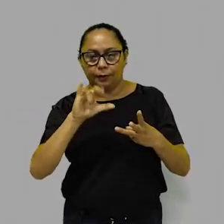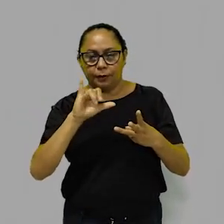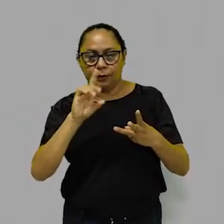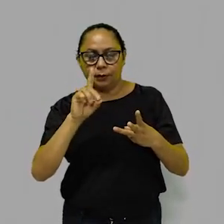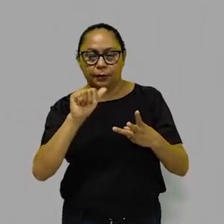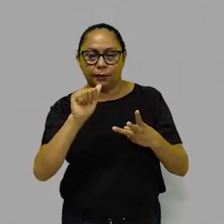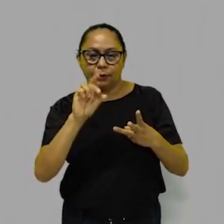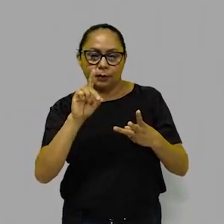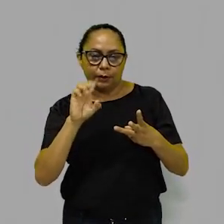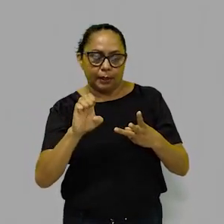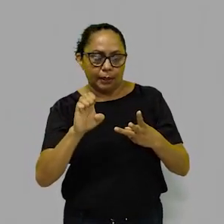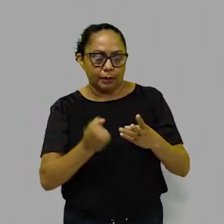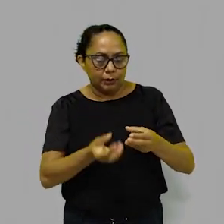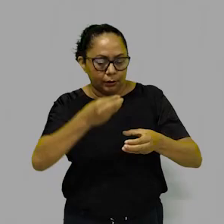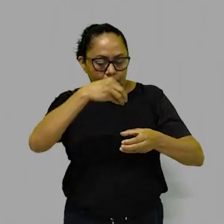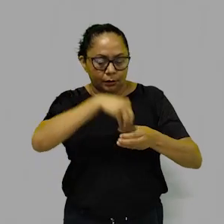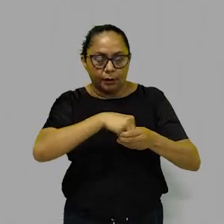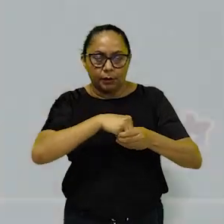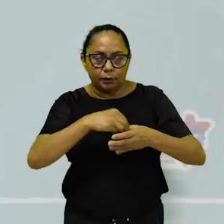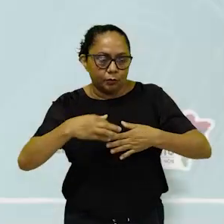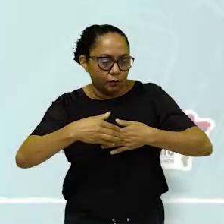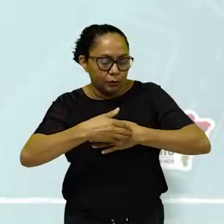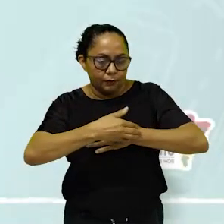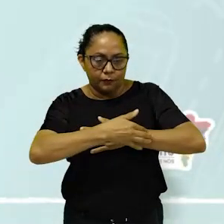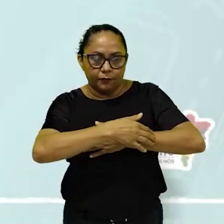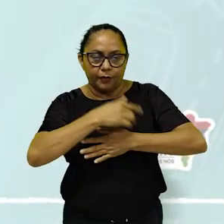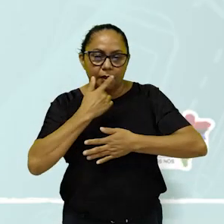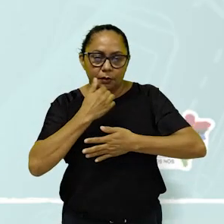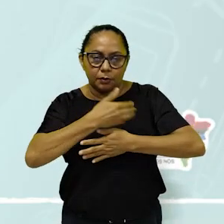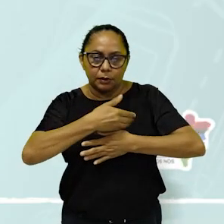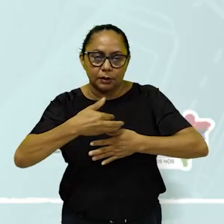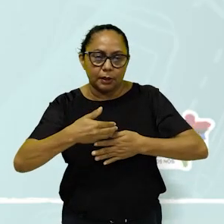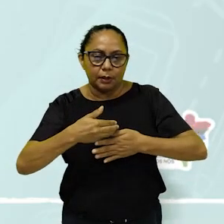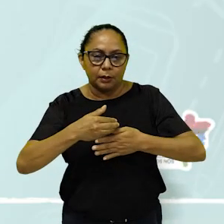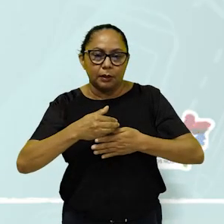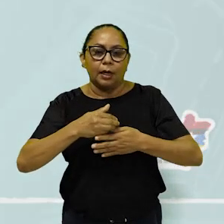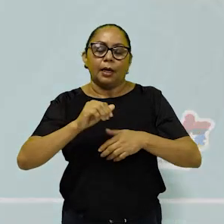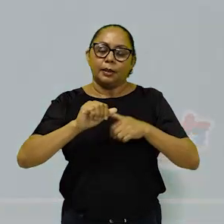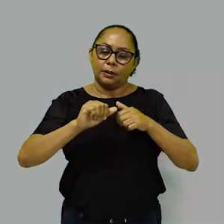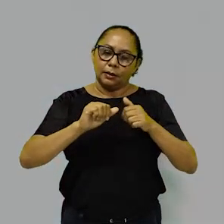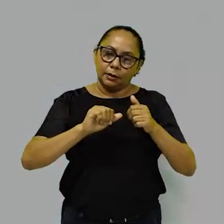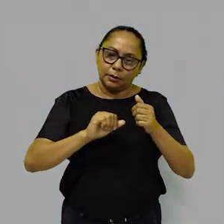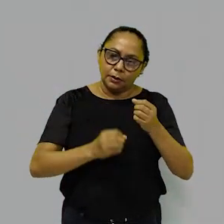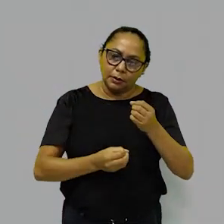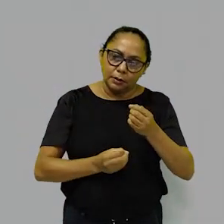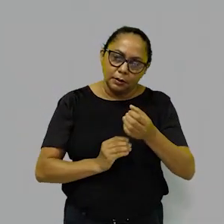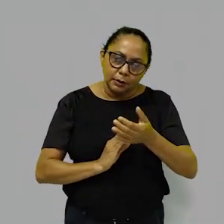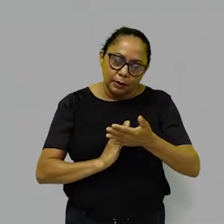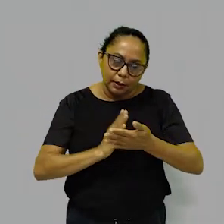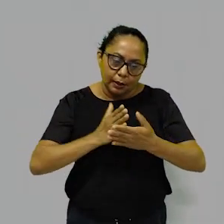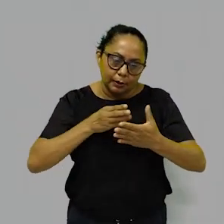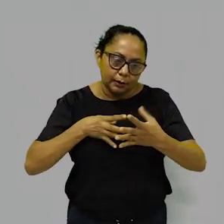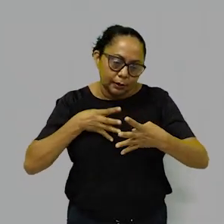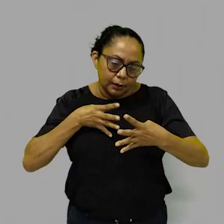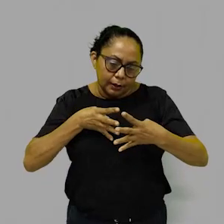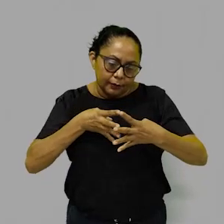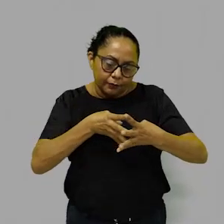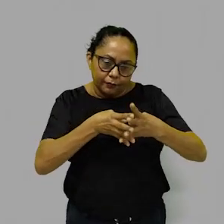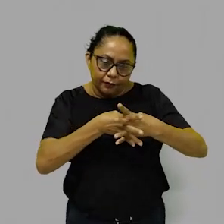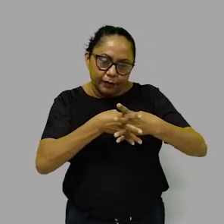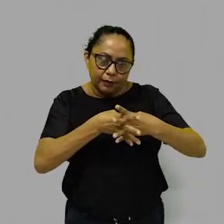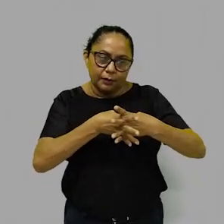vaso sanguíneo consigam promover o que a gente chama de diapedese, elas vão atravessar esse